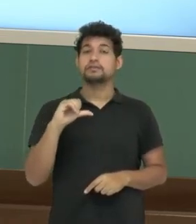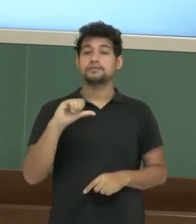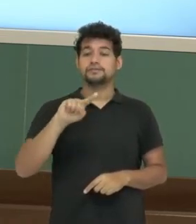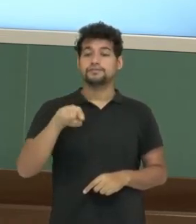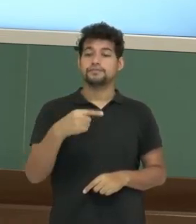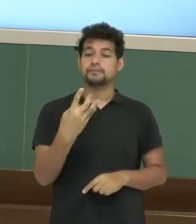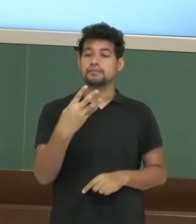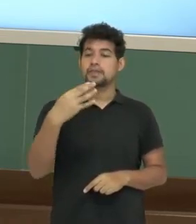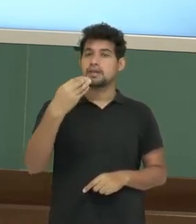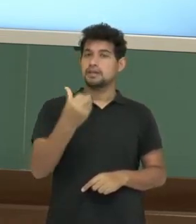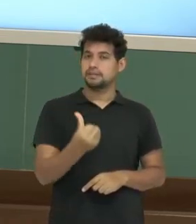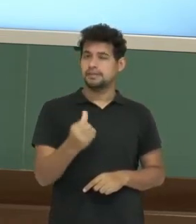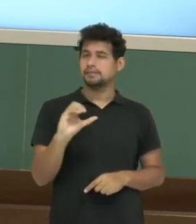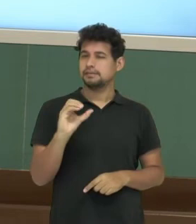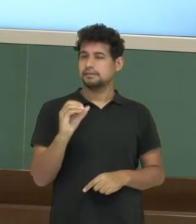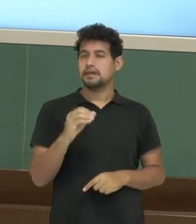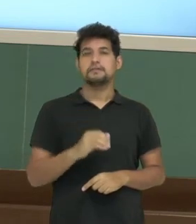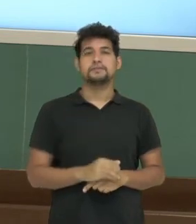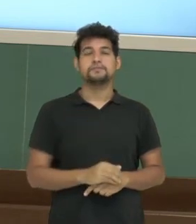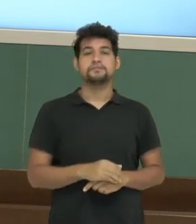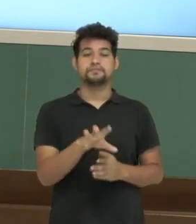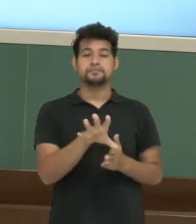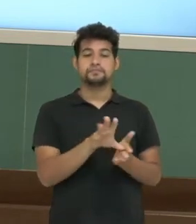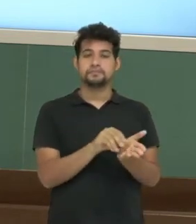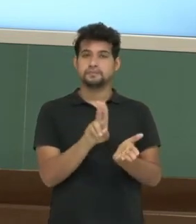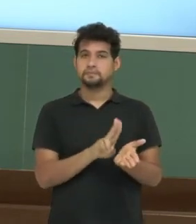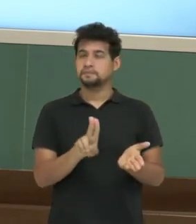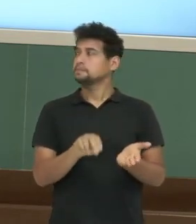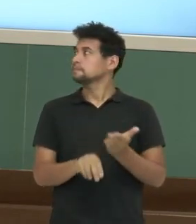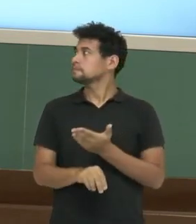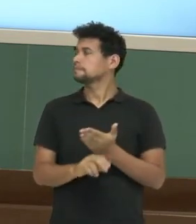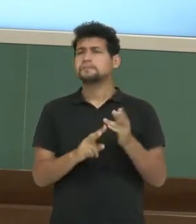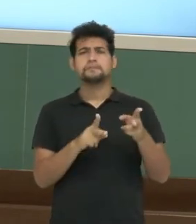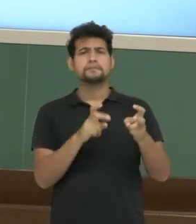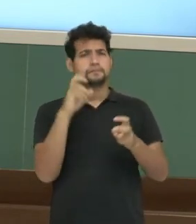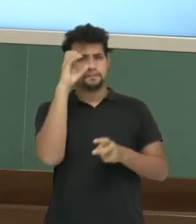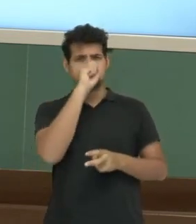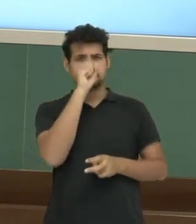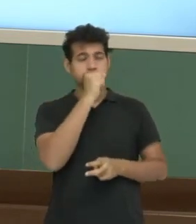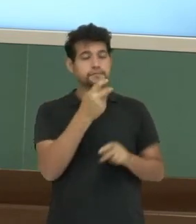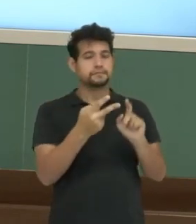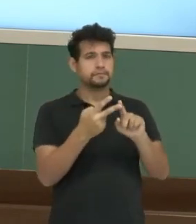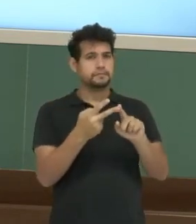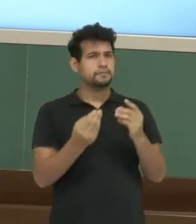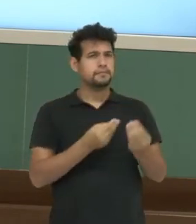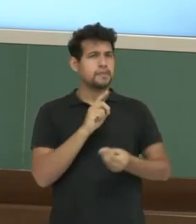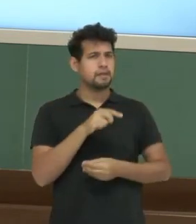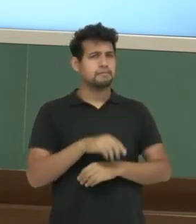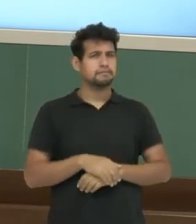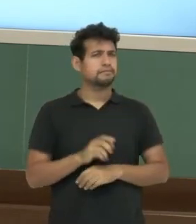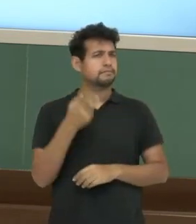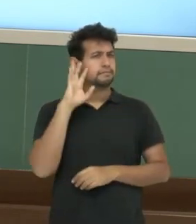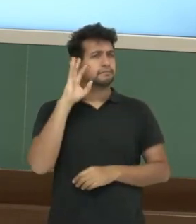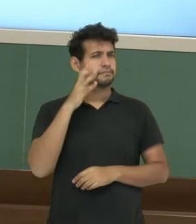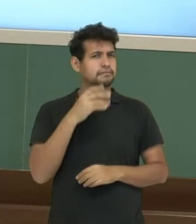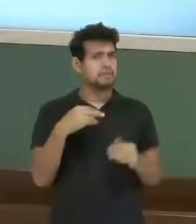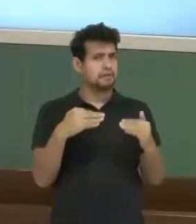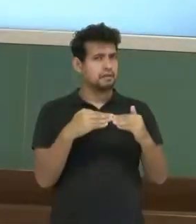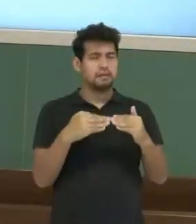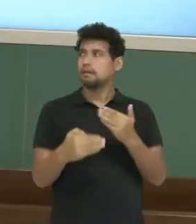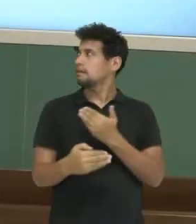4.499,46 centavos. Nesse modelo de aplicação. Vamos ver na segunda condição? O que deu? Deu isso,